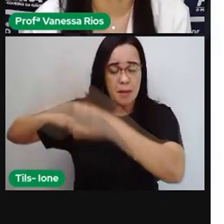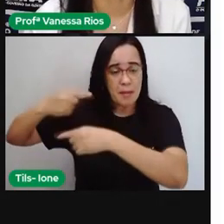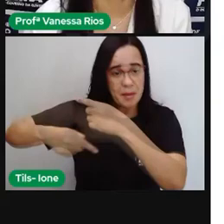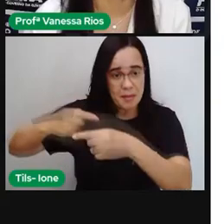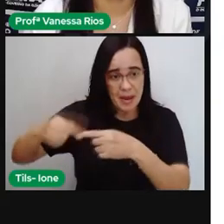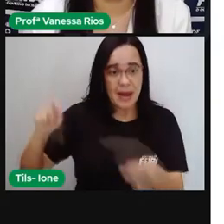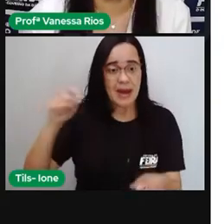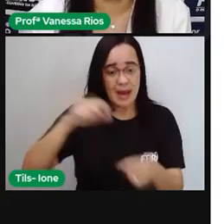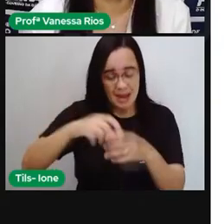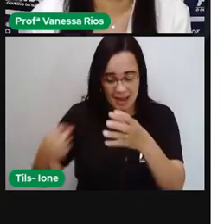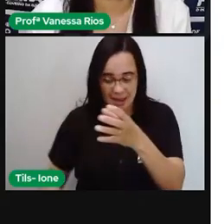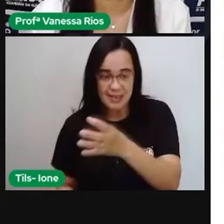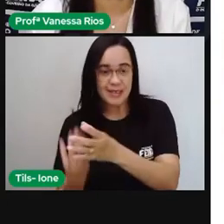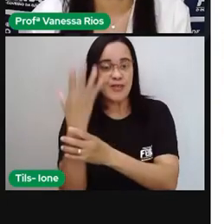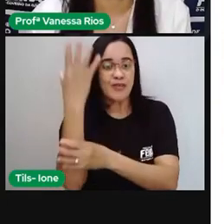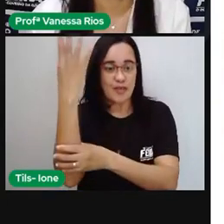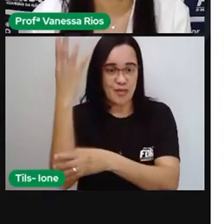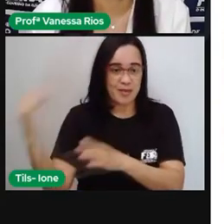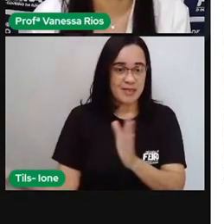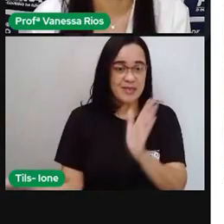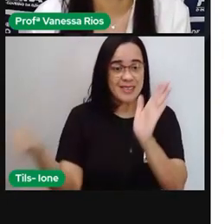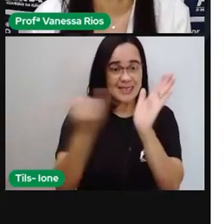nossa identidade.